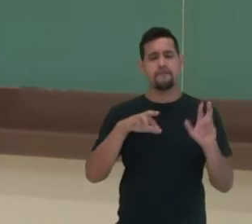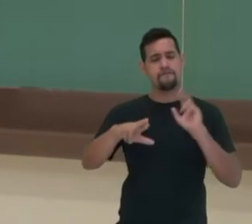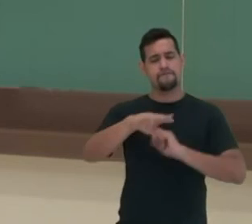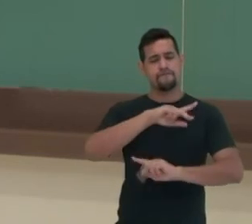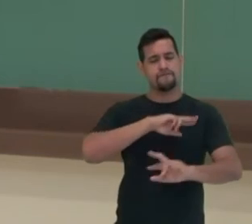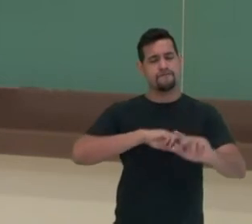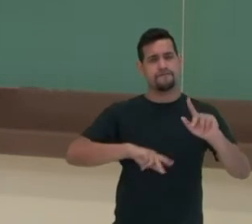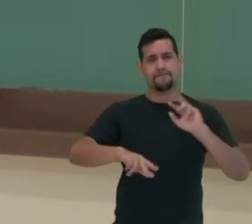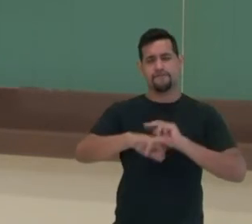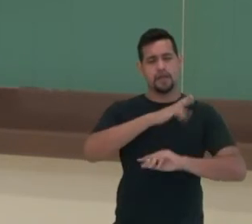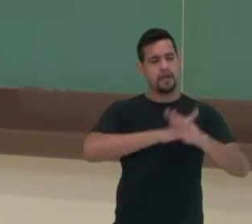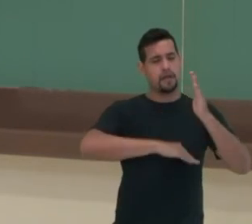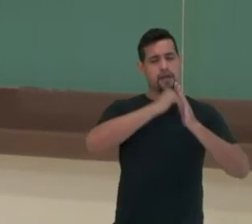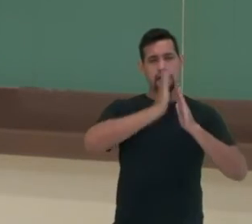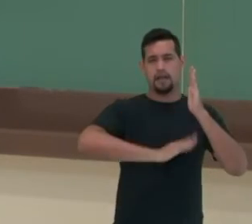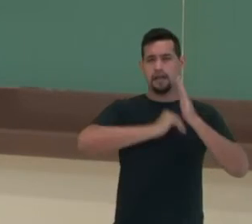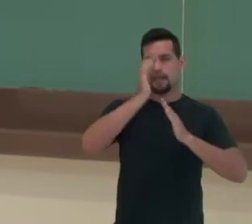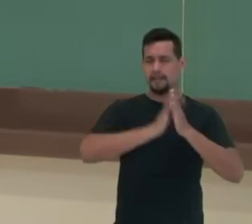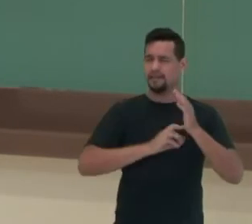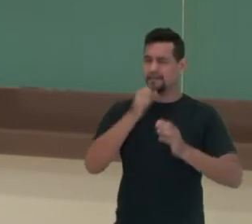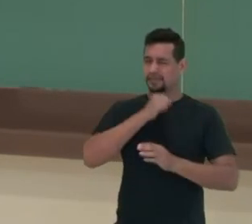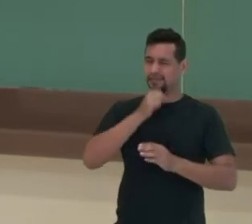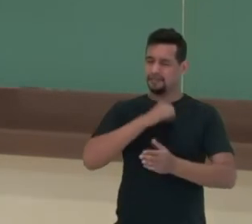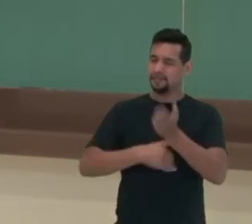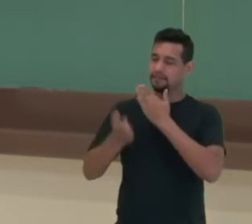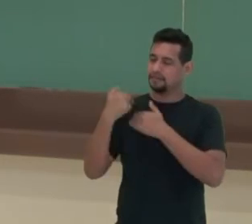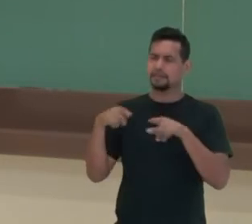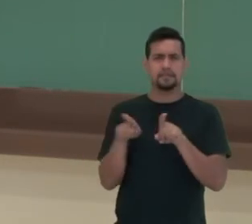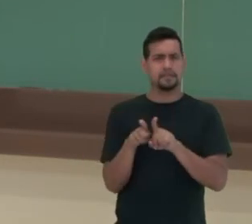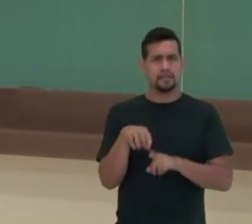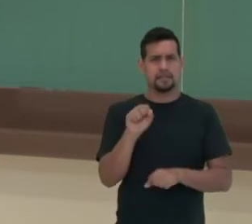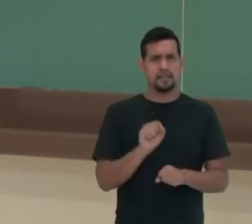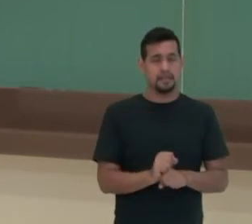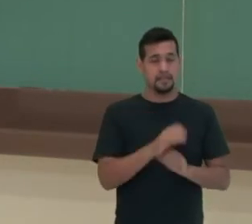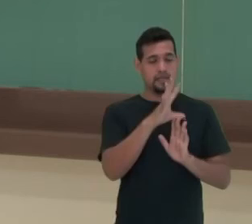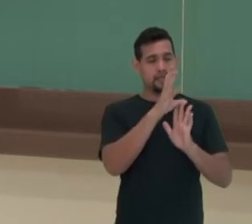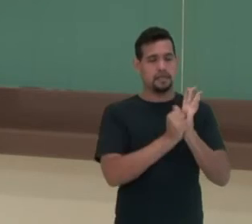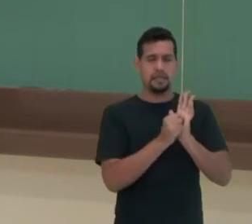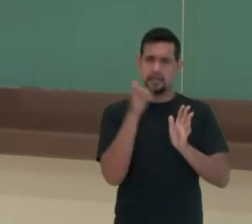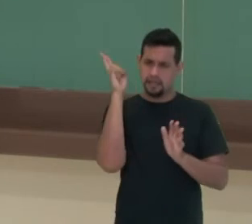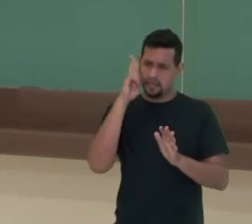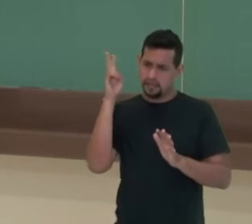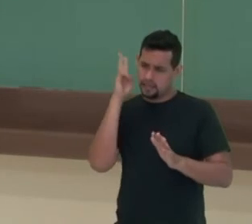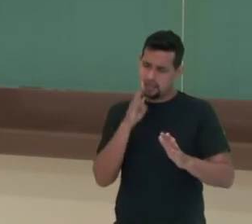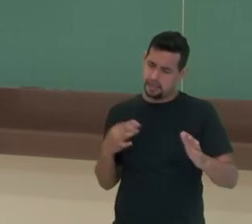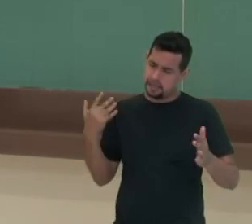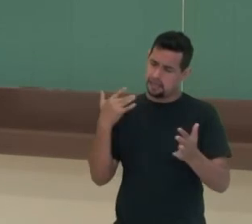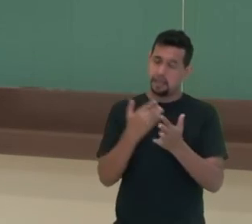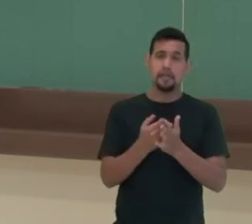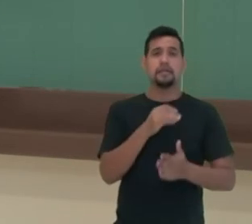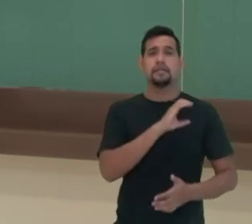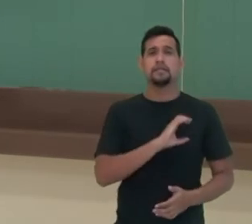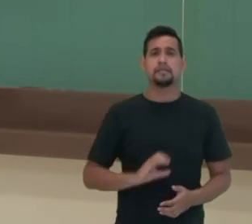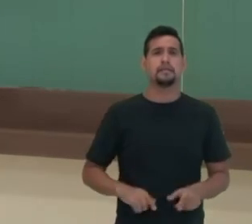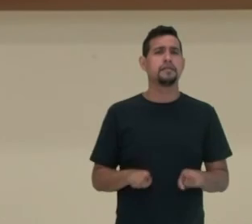muitas pinturas, as mais antigas, registros históricos desses cristãos,